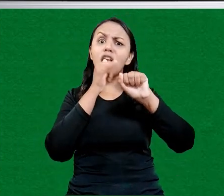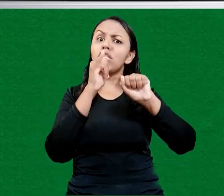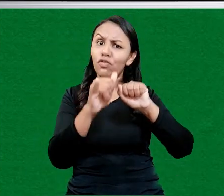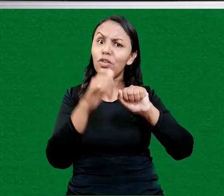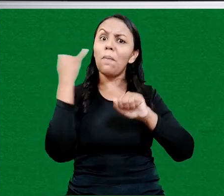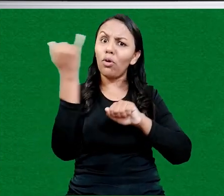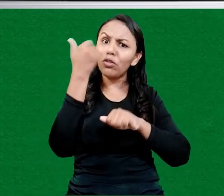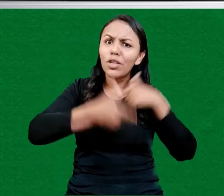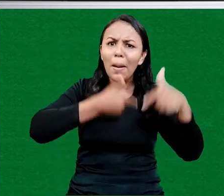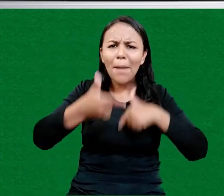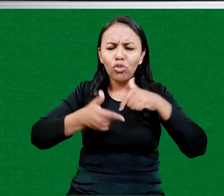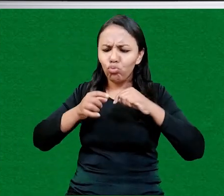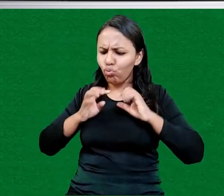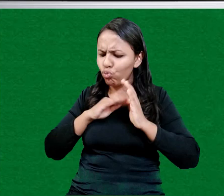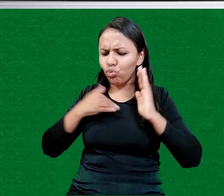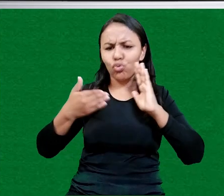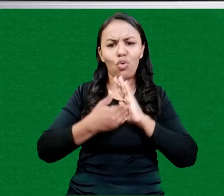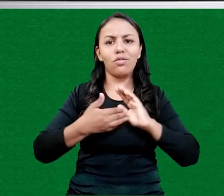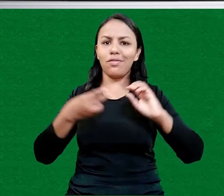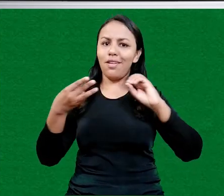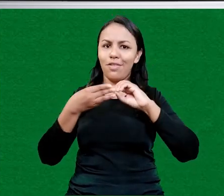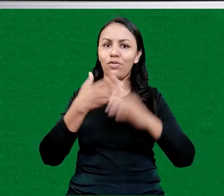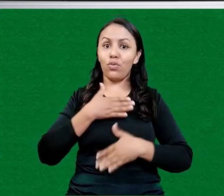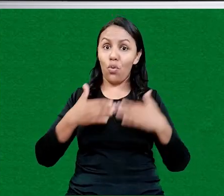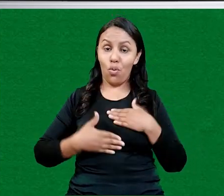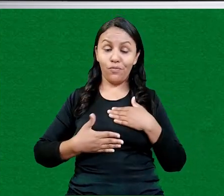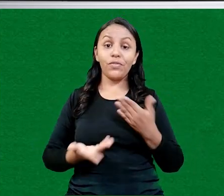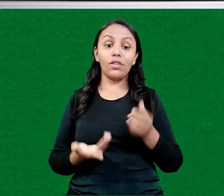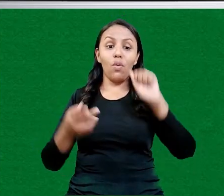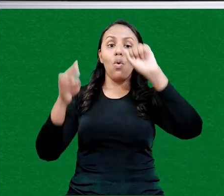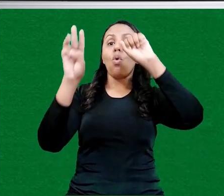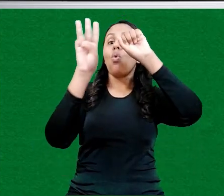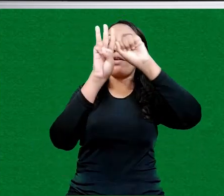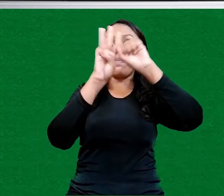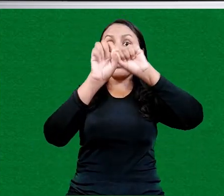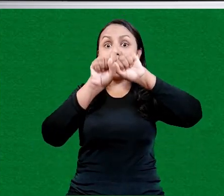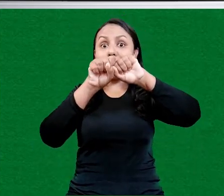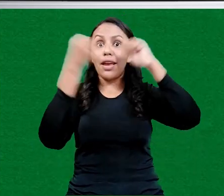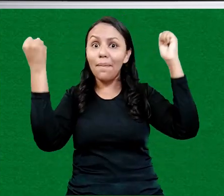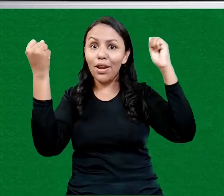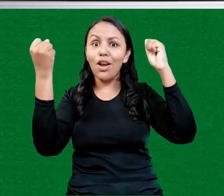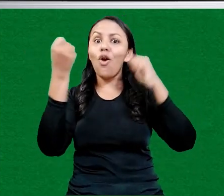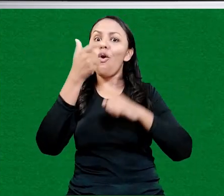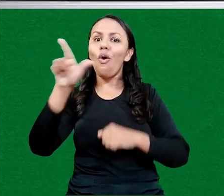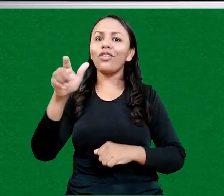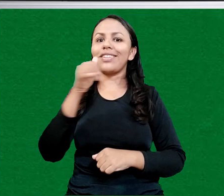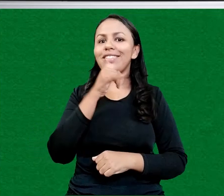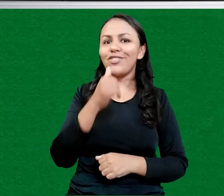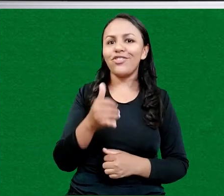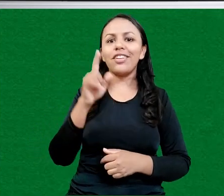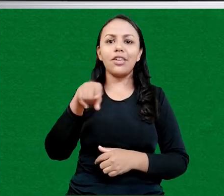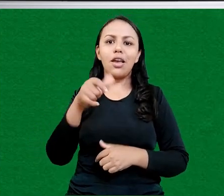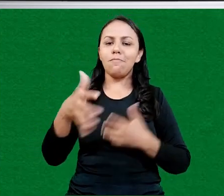as células do nosso corpo. Veja que na quebra do ATP, nós produzimos um outro tipo de energia, sendo